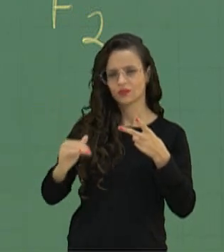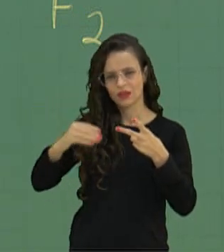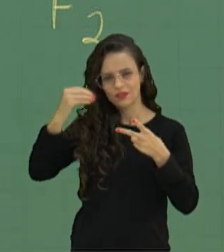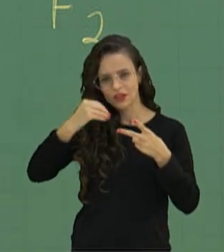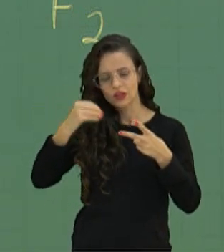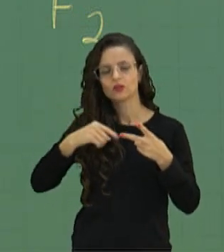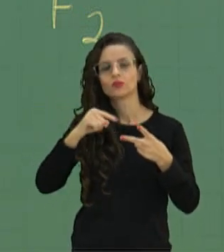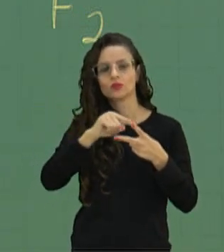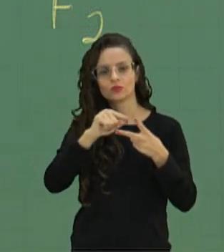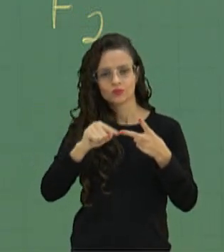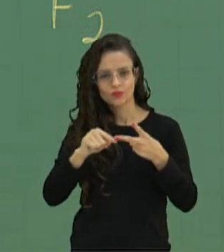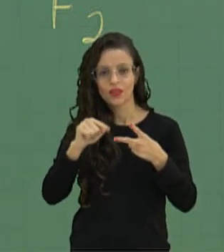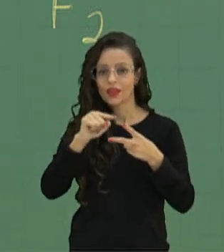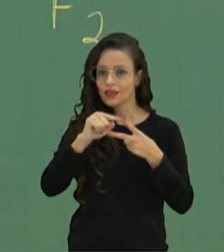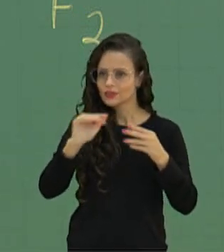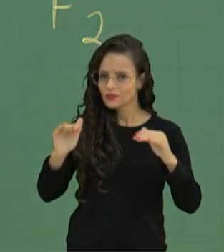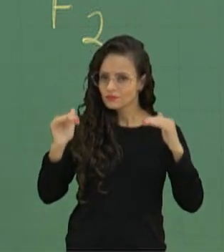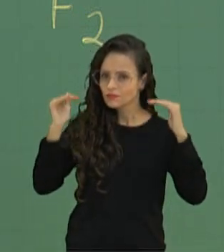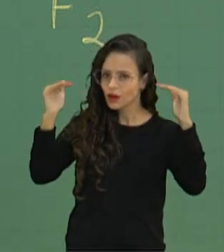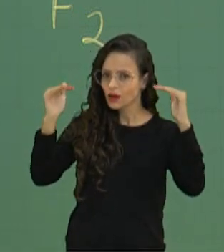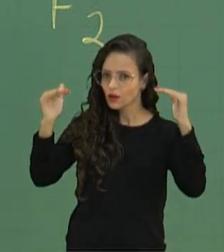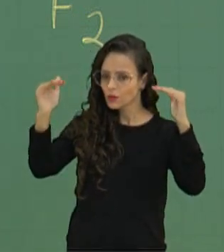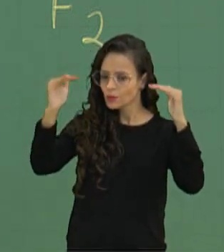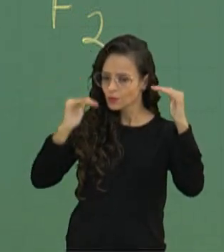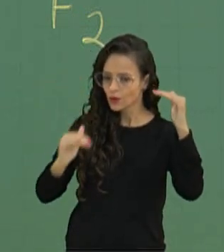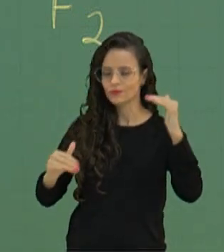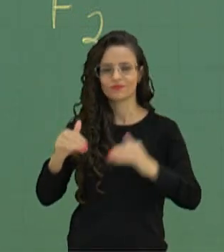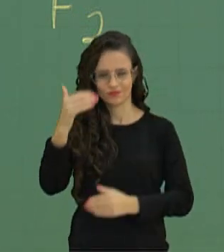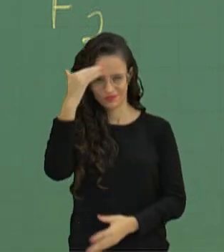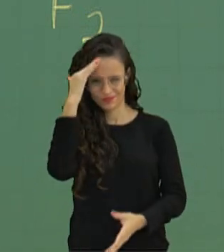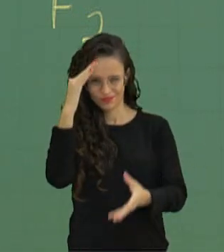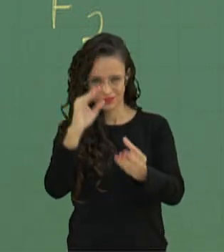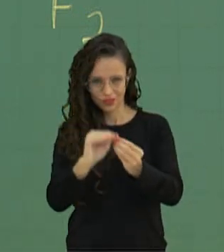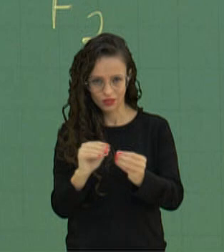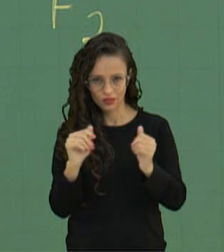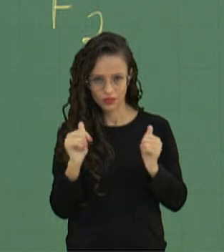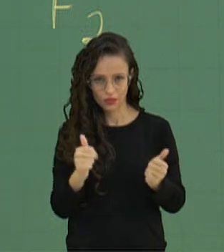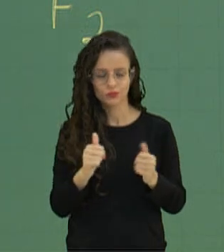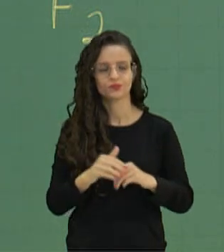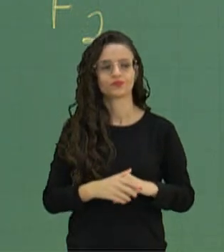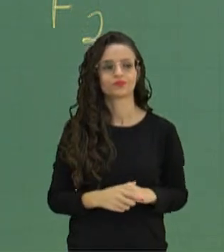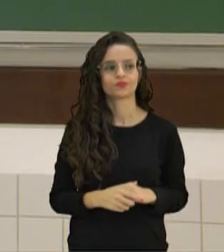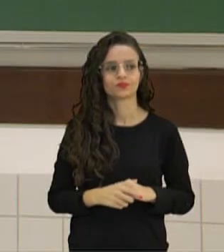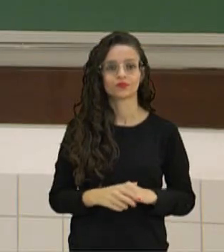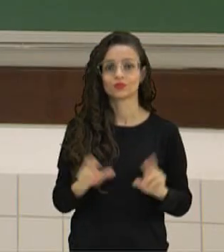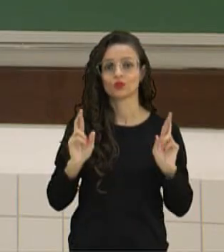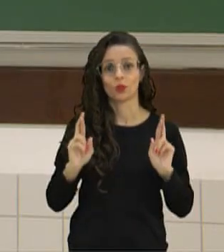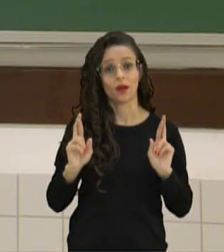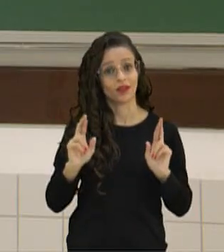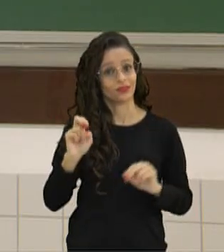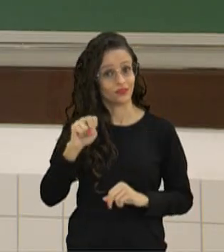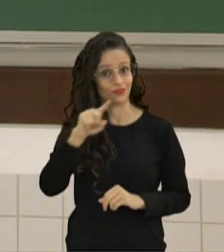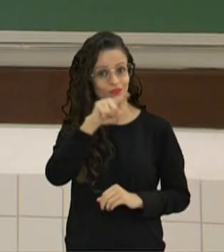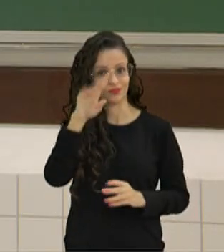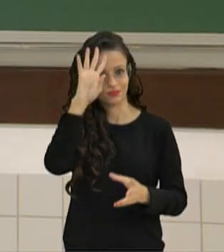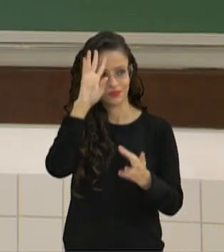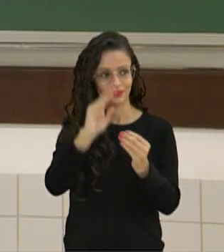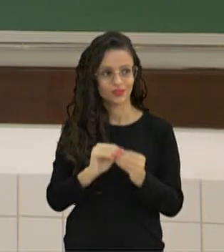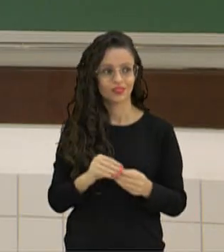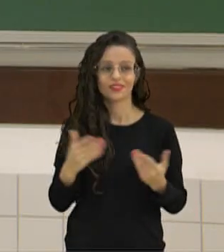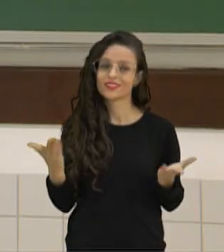aparece. Beleza? Entenderam até aqui, pessoal? Beleza, espero que sim. Que